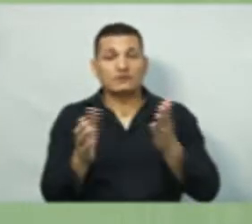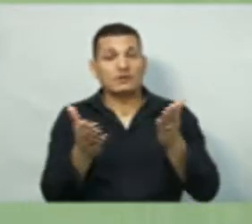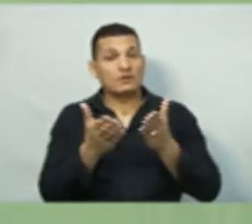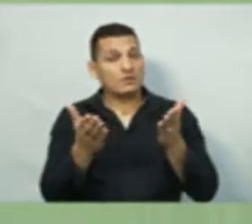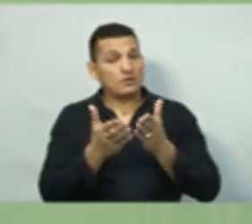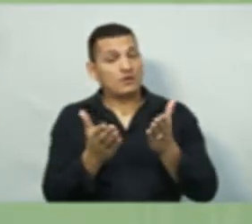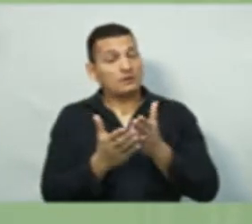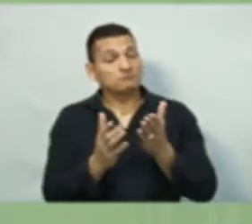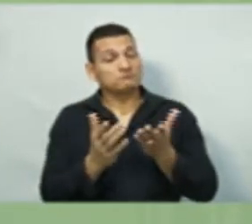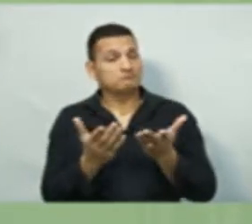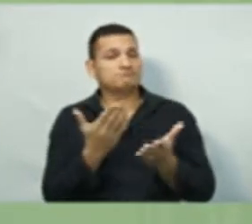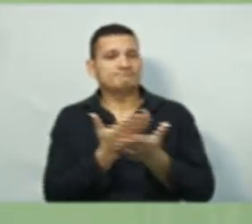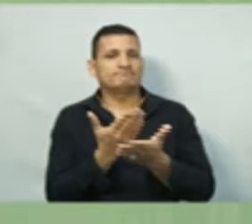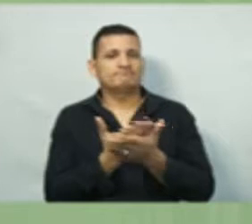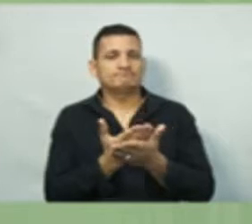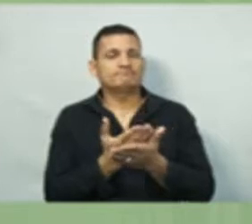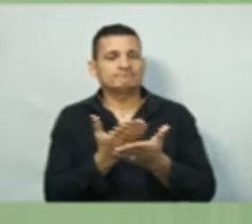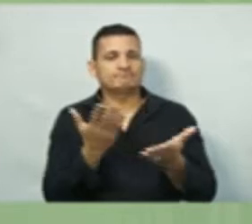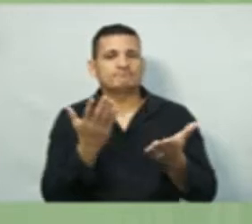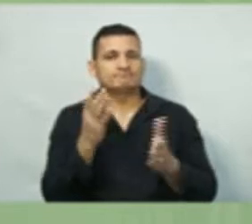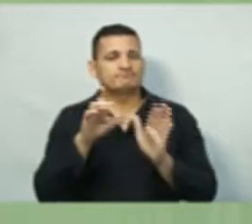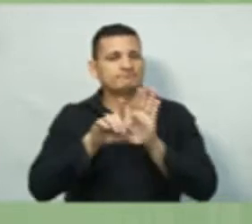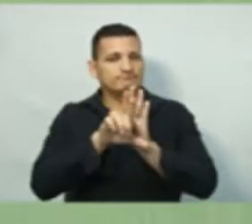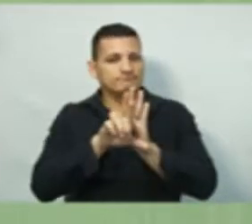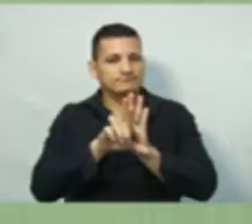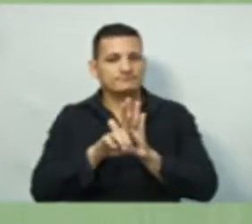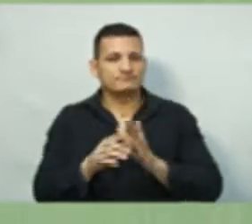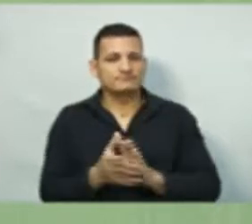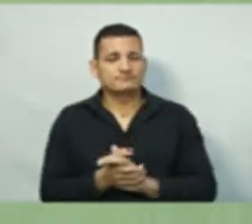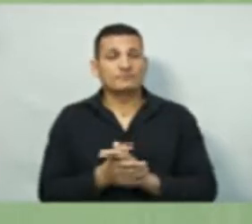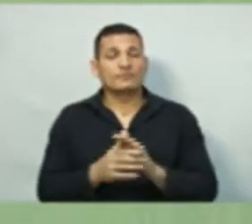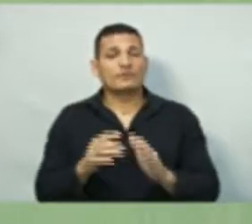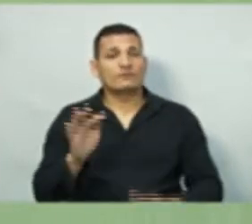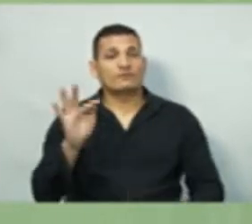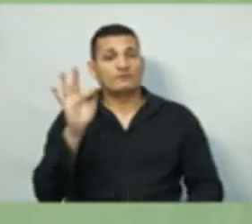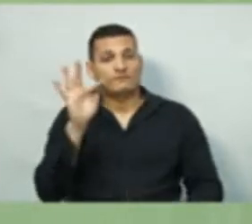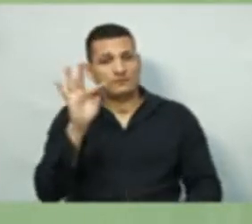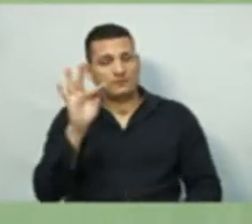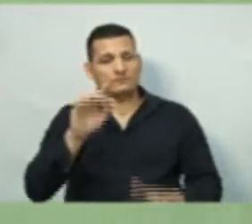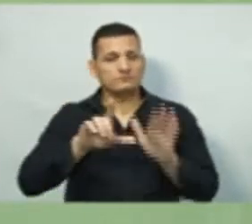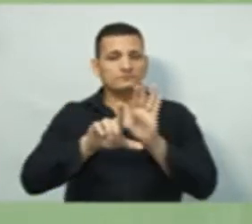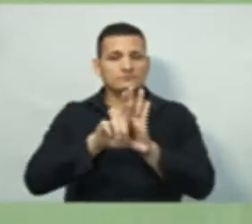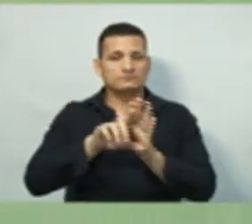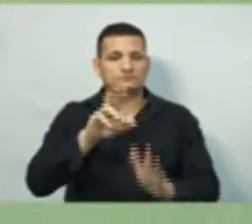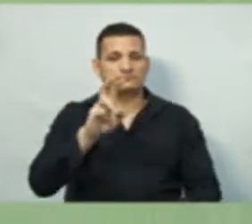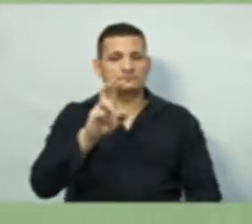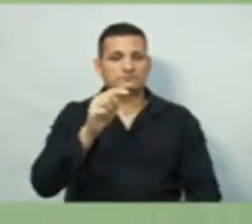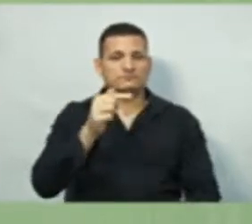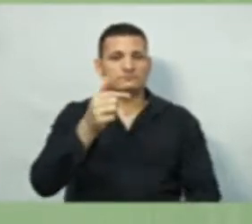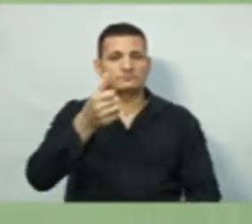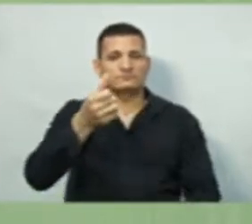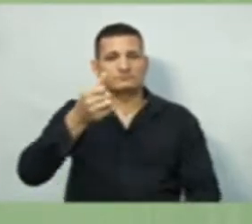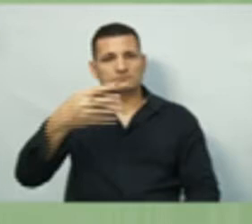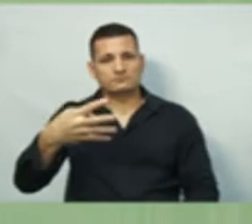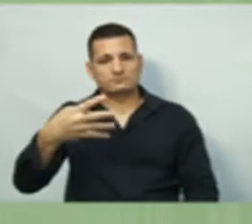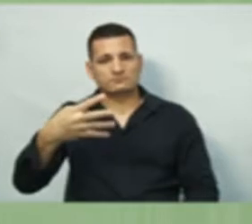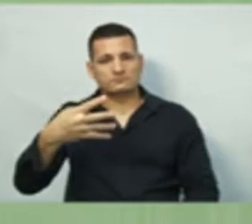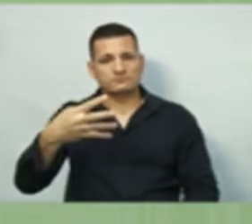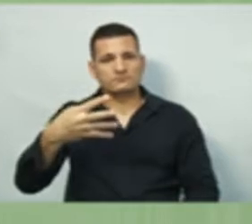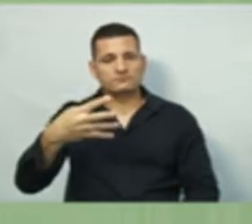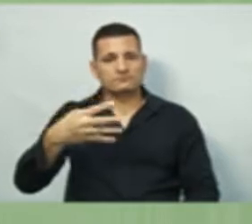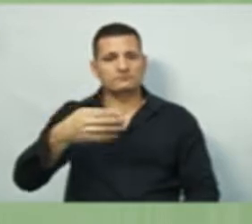estar nela propriamente dita. Vamos começar com a lei federal, a lei número 5.764